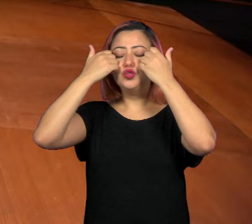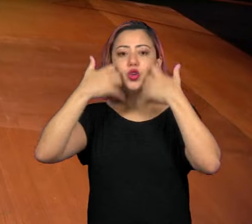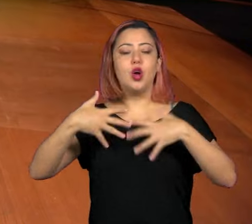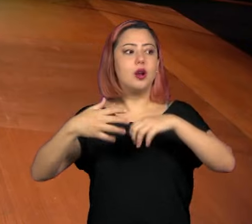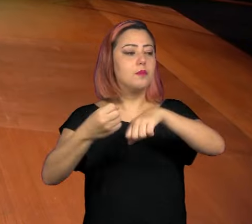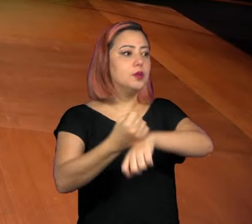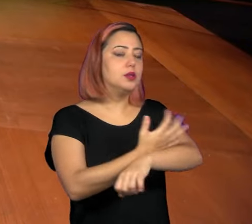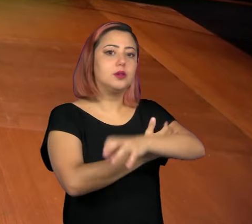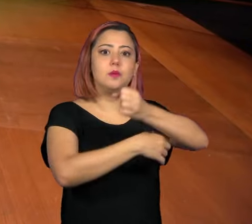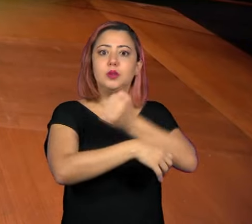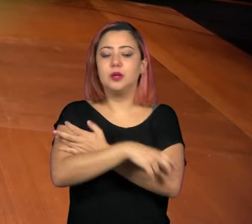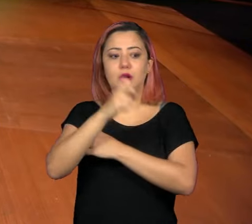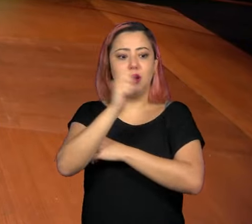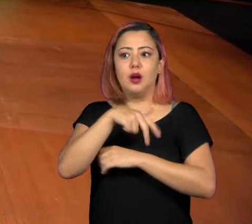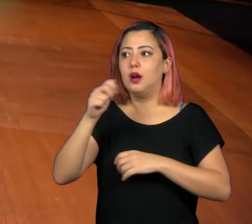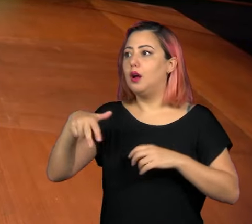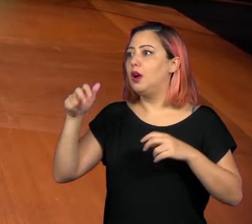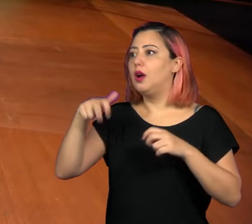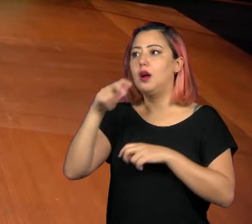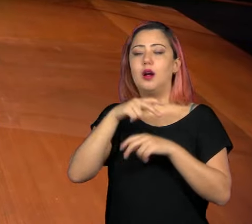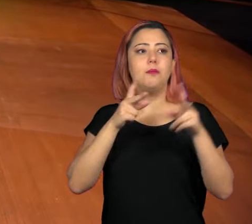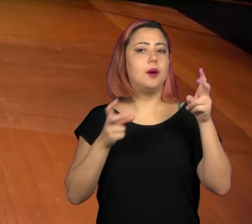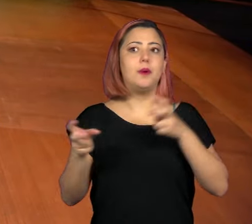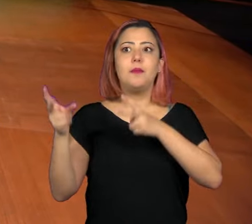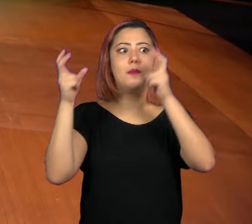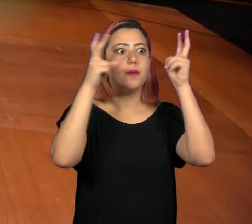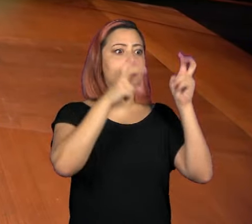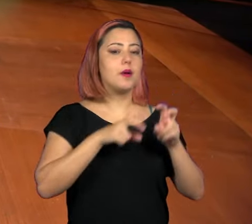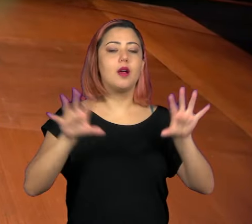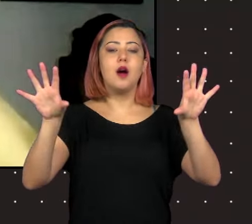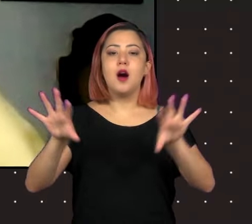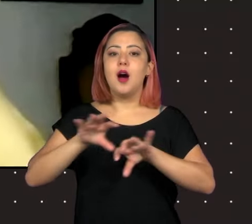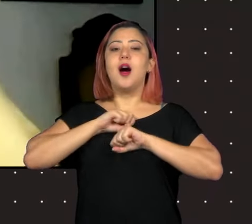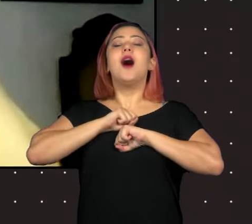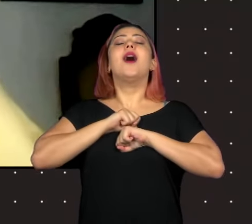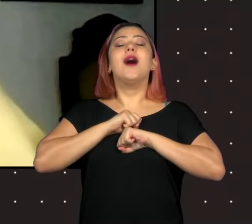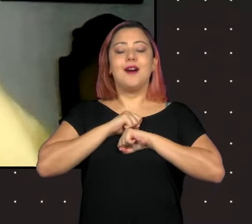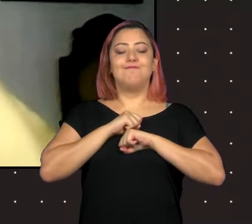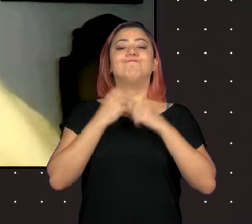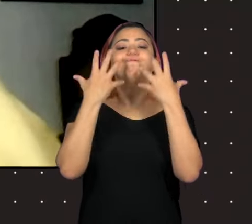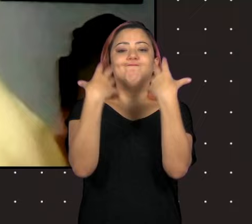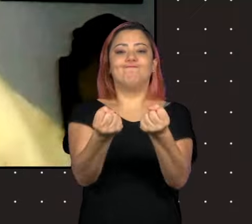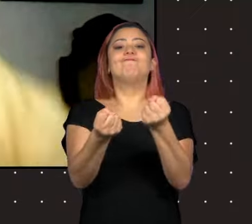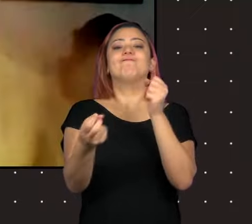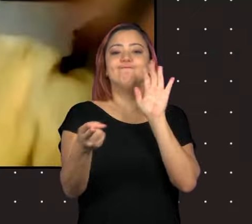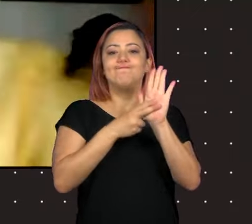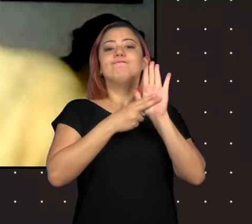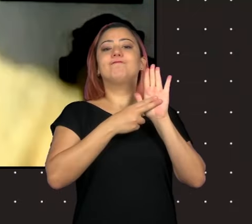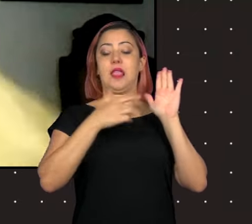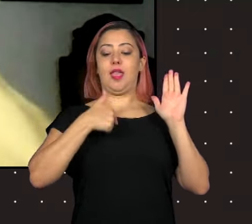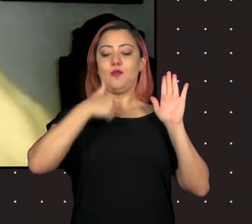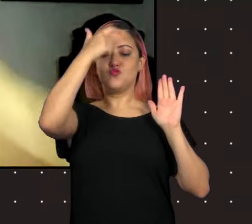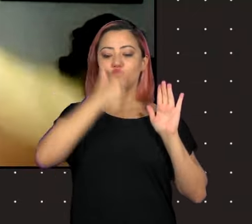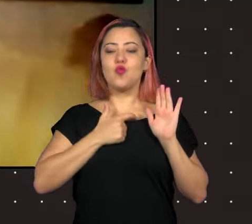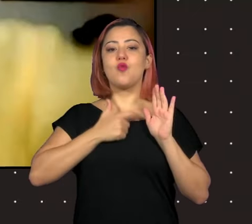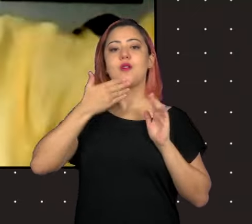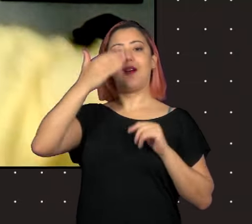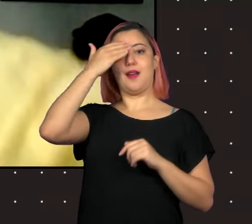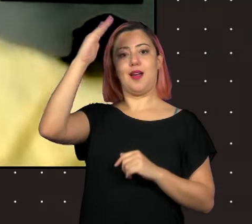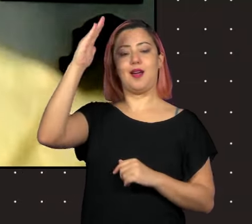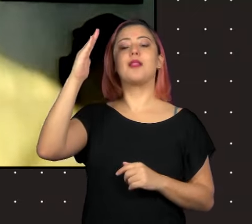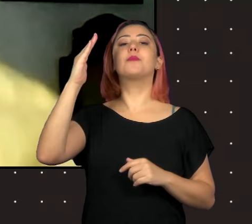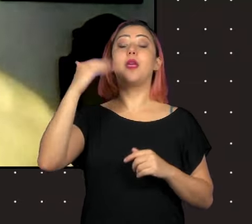Cairo. E, definitivamente, assumi a minha identidade árabe. Assumi o meu pai.